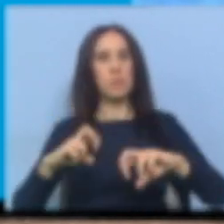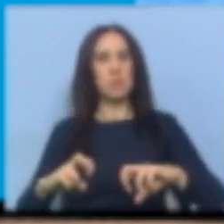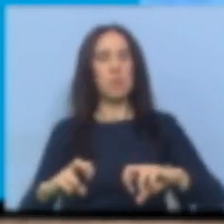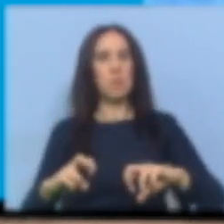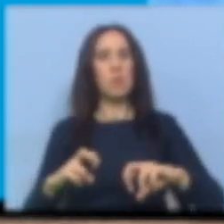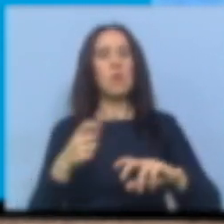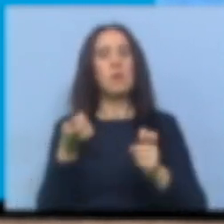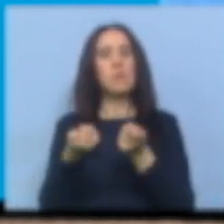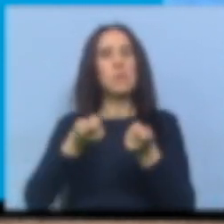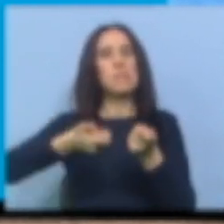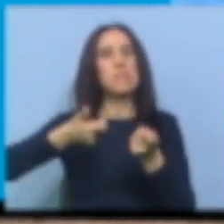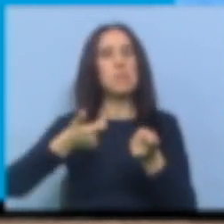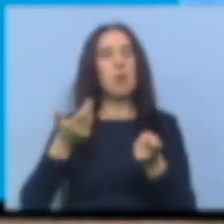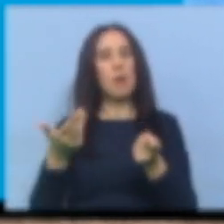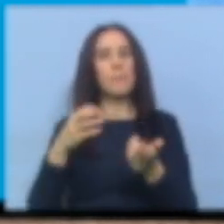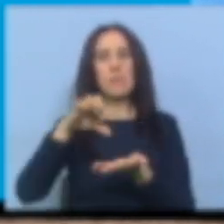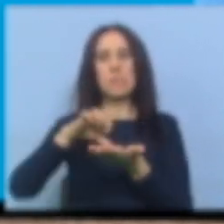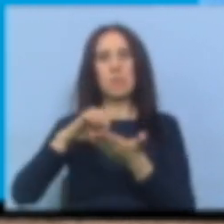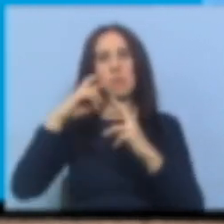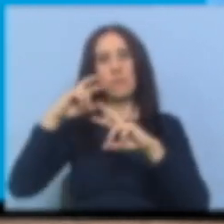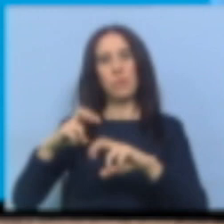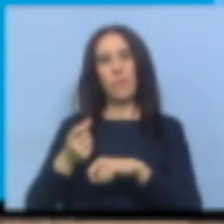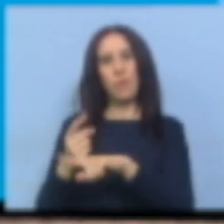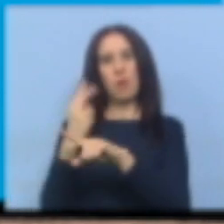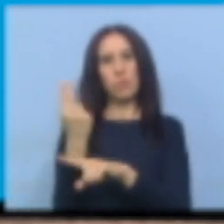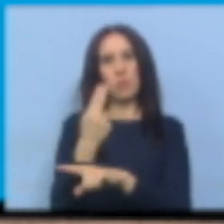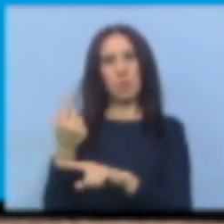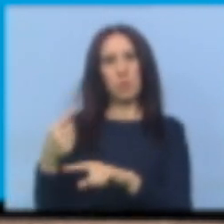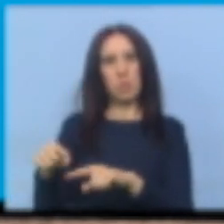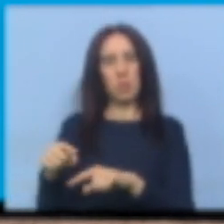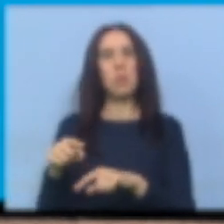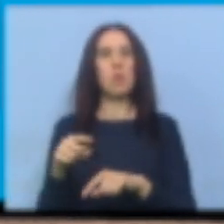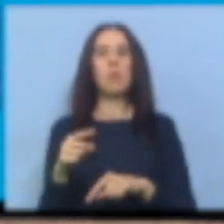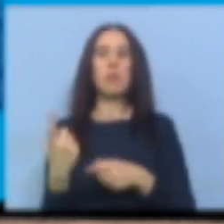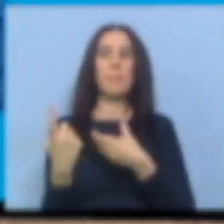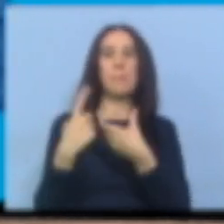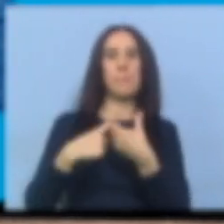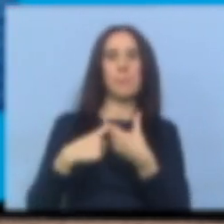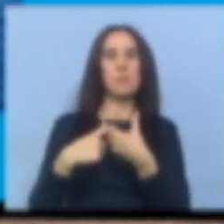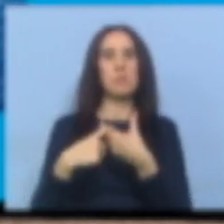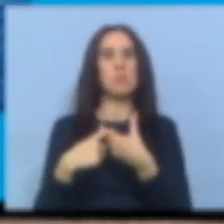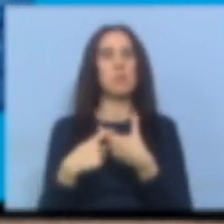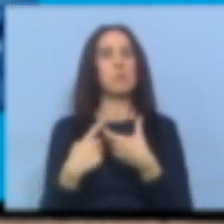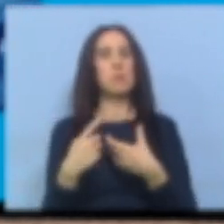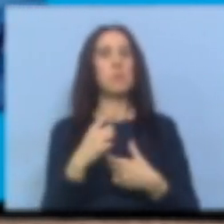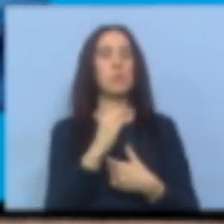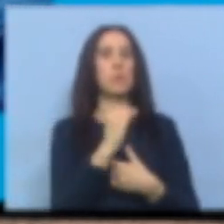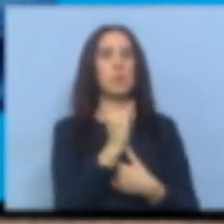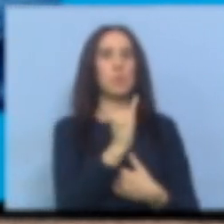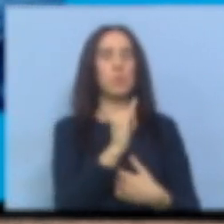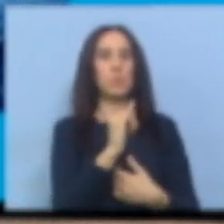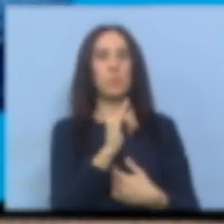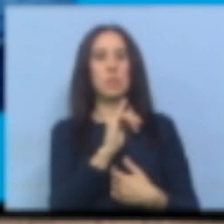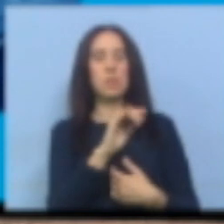é gerida sobretudo pelos centros de investigação destas unidades que são parceiras do IER, do